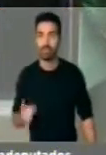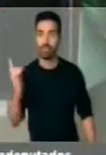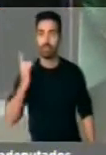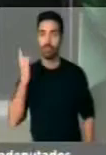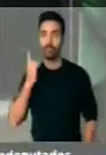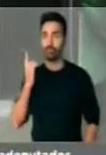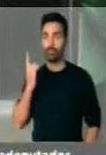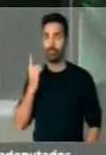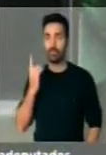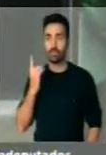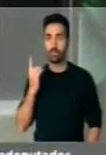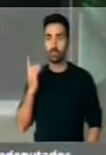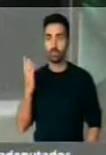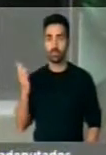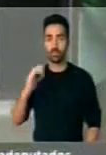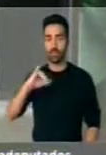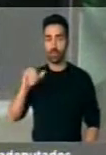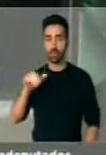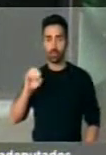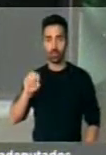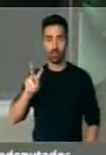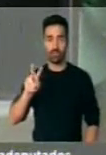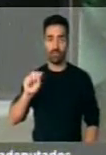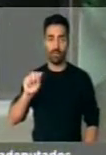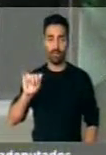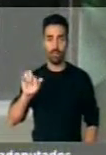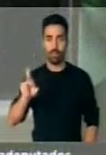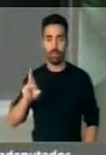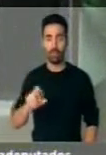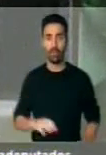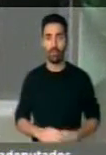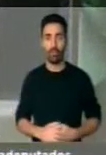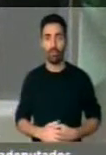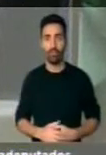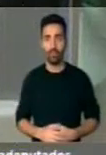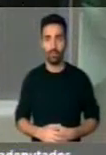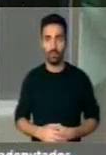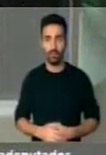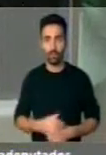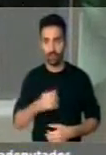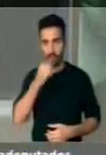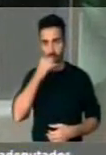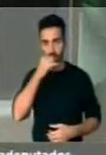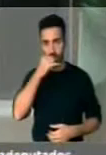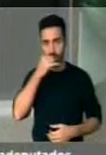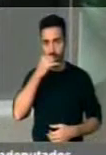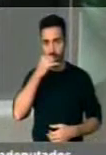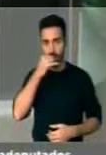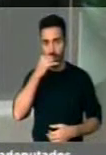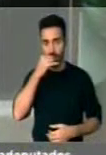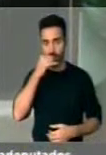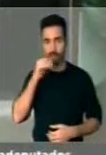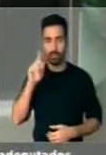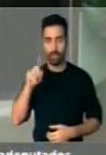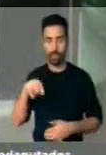deputado Jovair Arantes, concorrente do PTB,